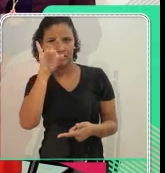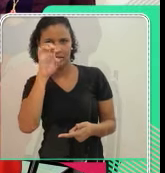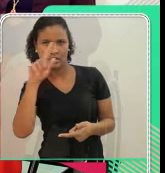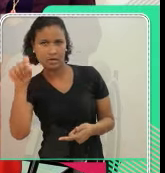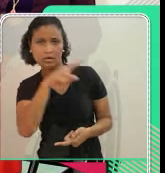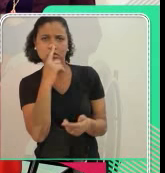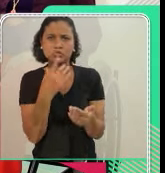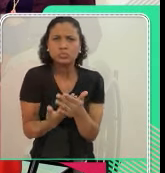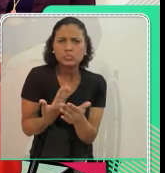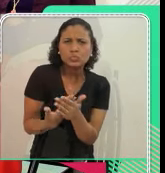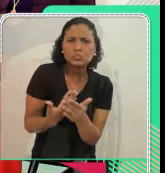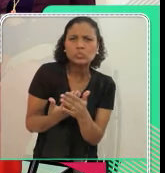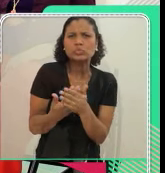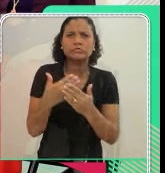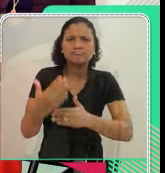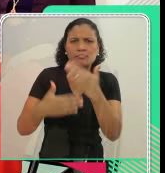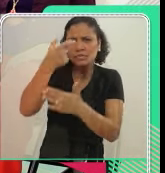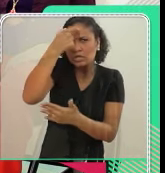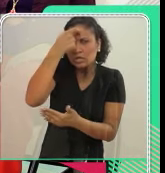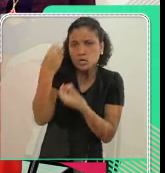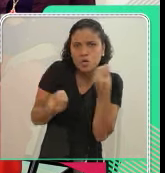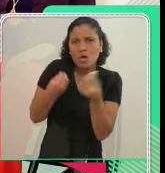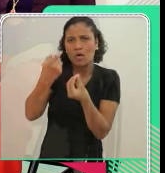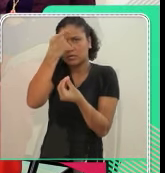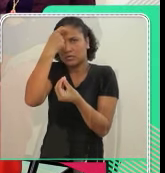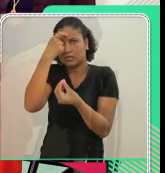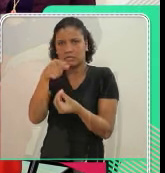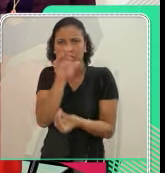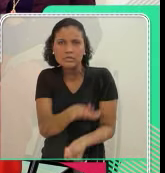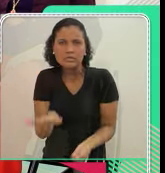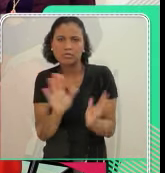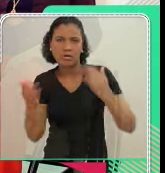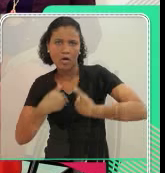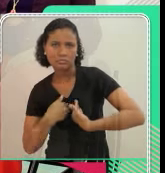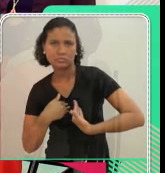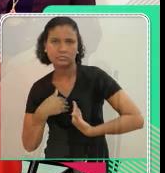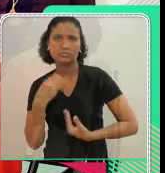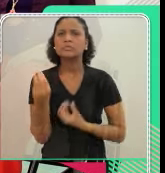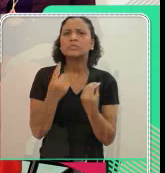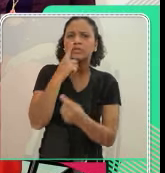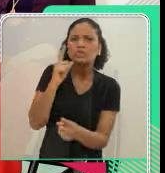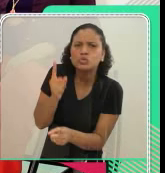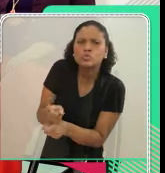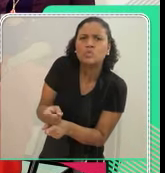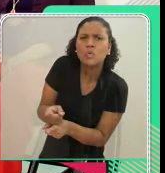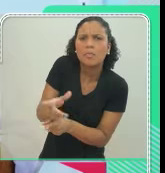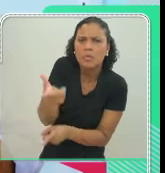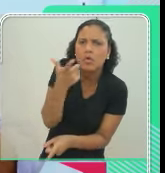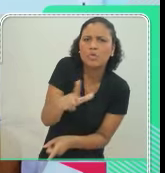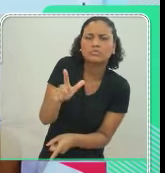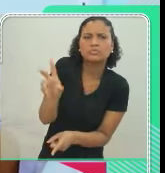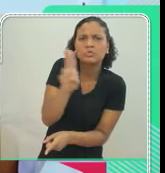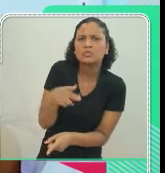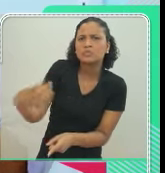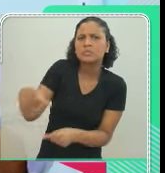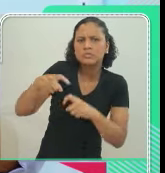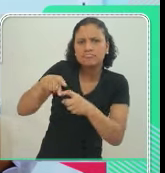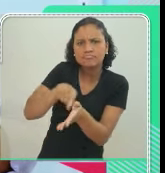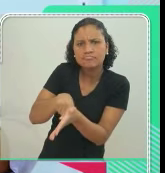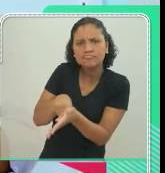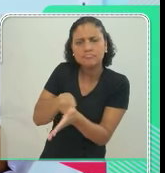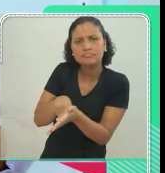de neurônios que foram produzidos a partir da pele de crianças com autismo. E o que ele está descobrindo é que você consegue